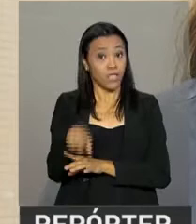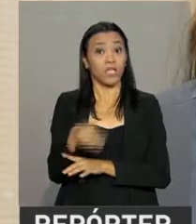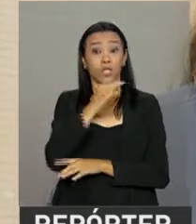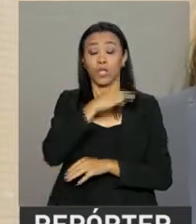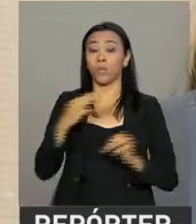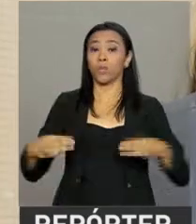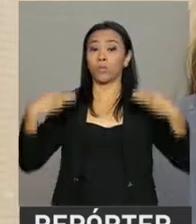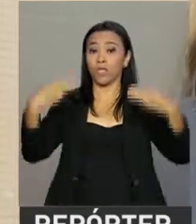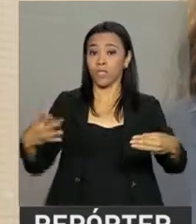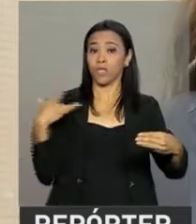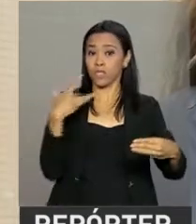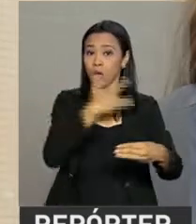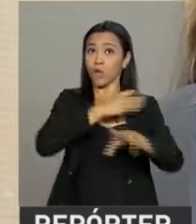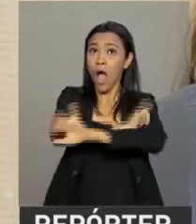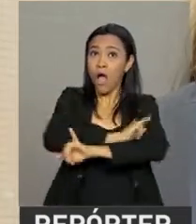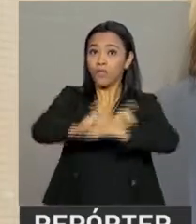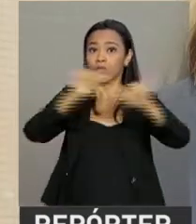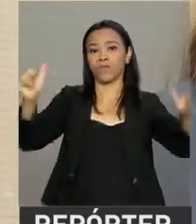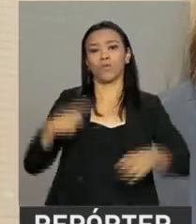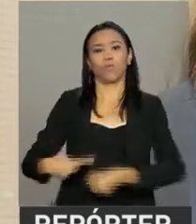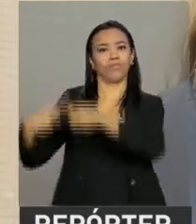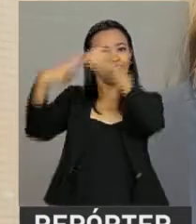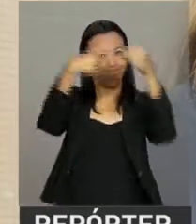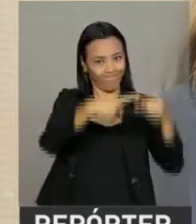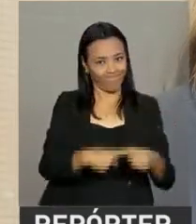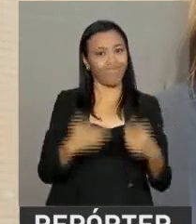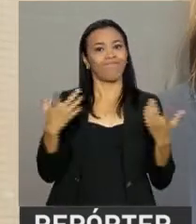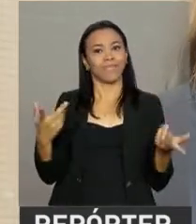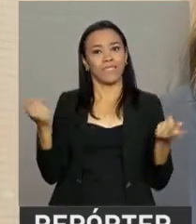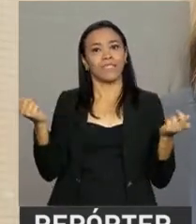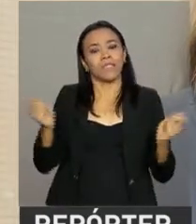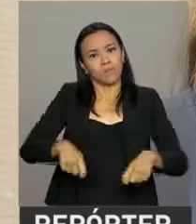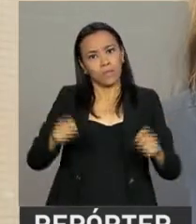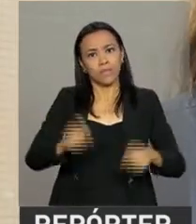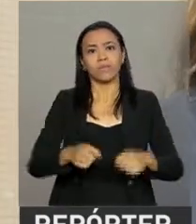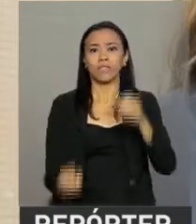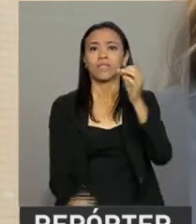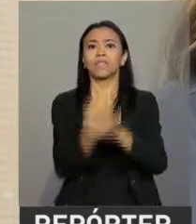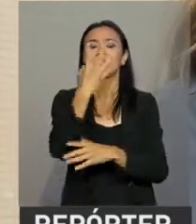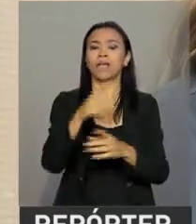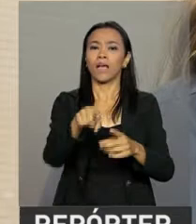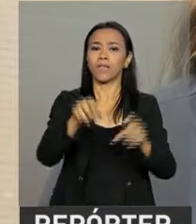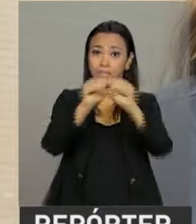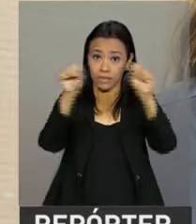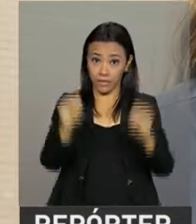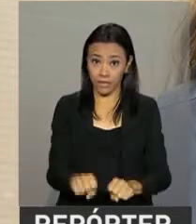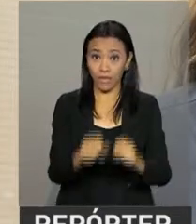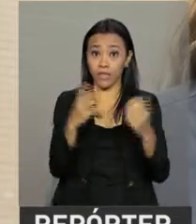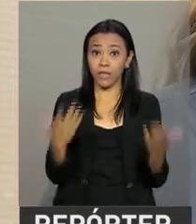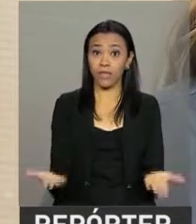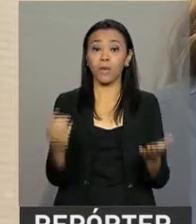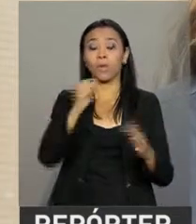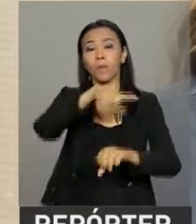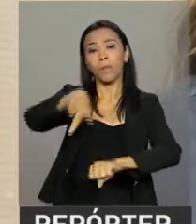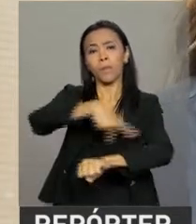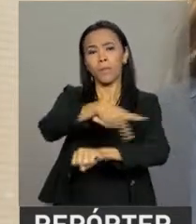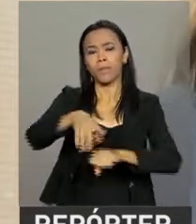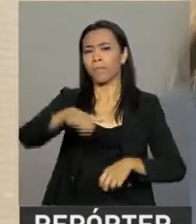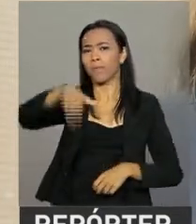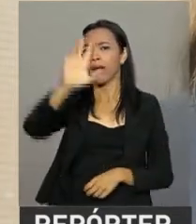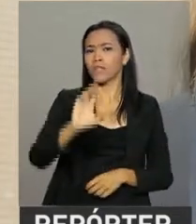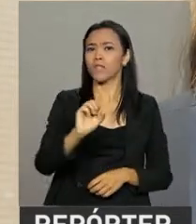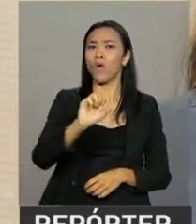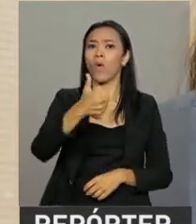para responder se era possível ou não a implantação do sistema o país passou a contar com mais de